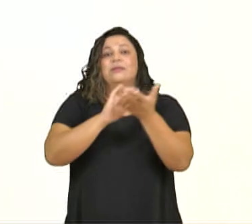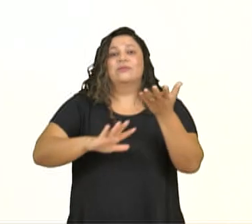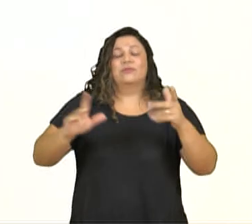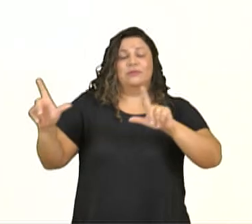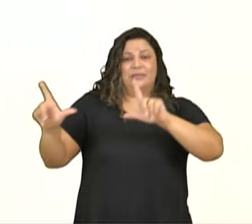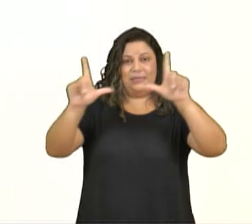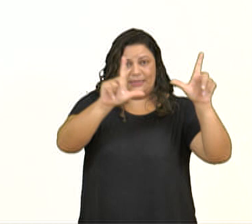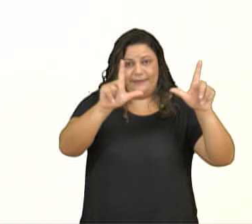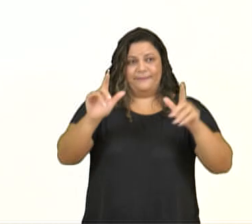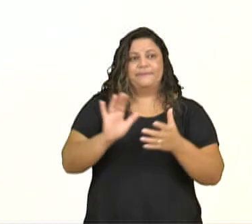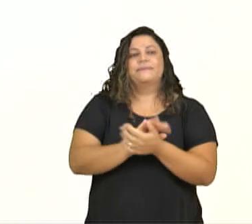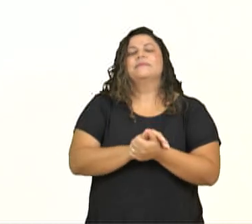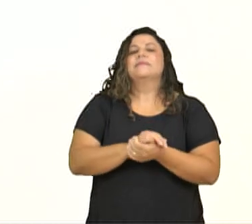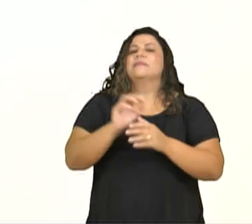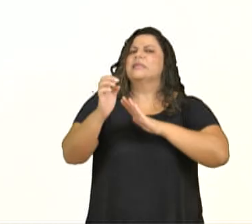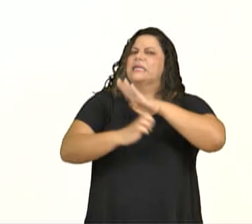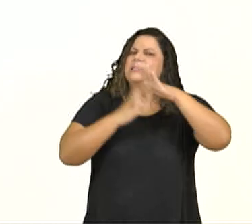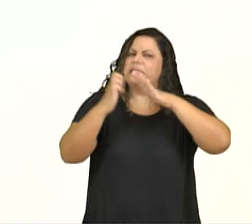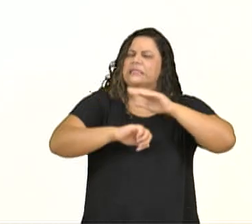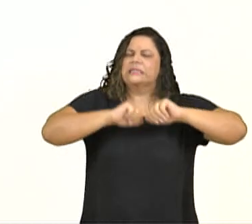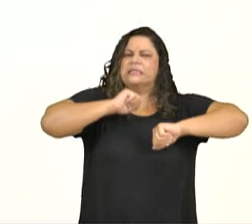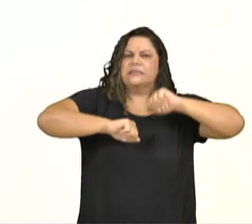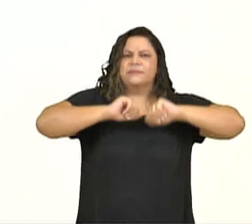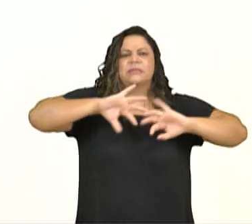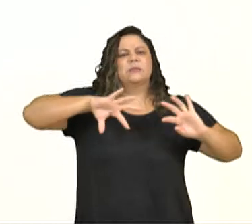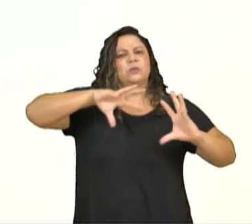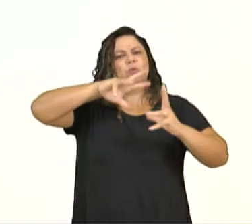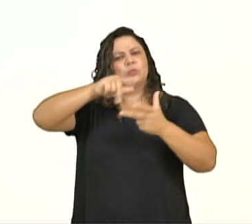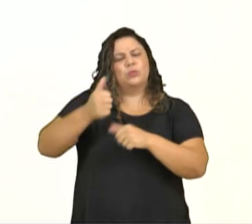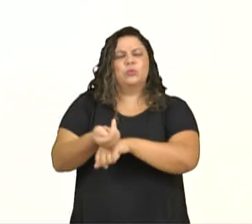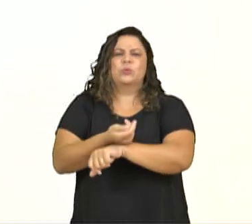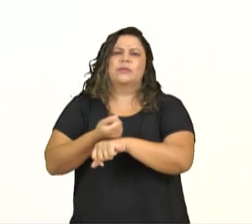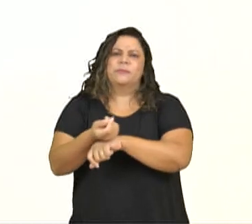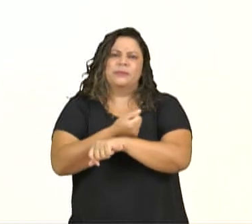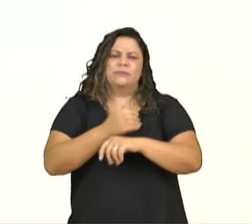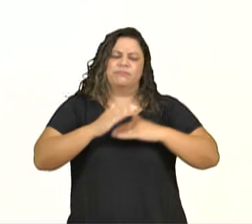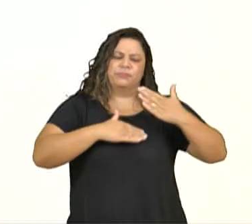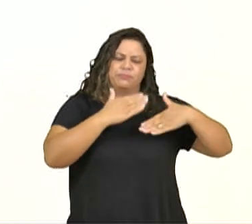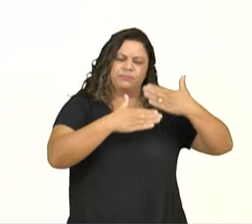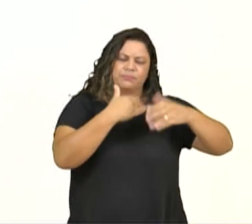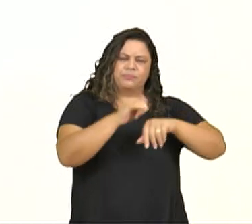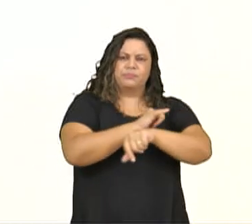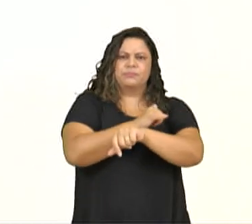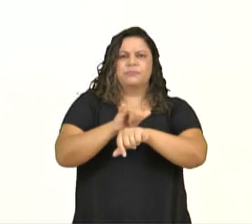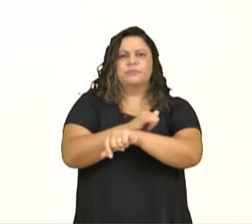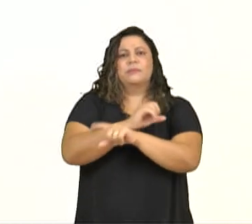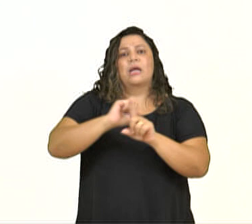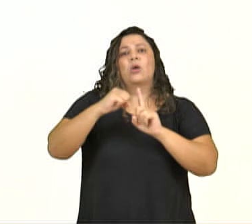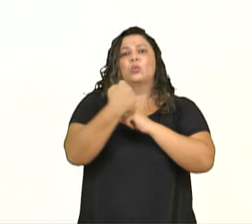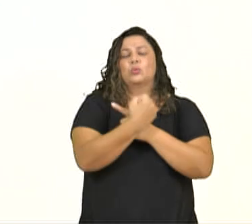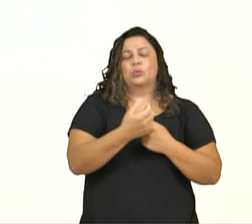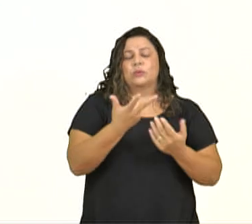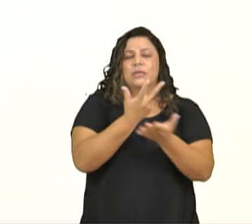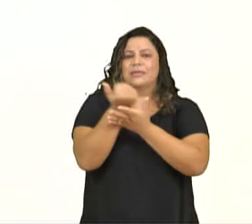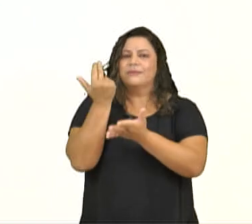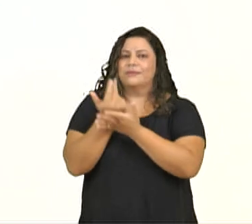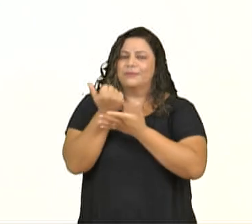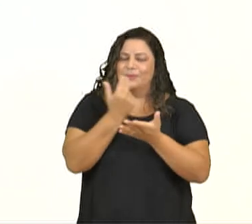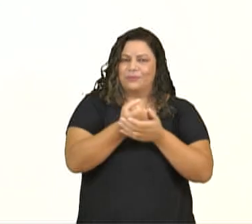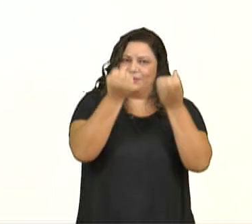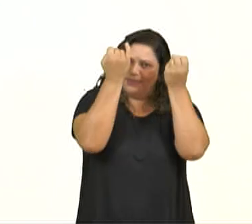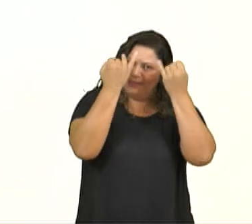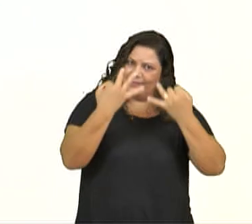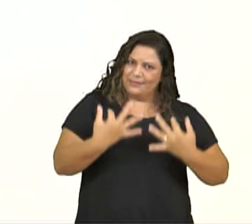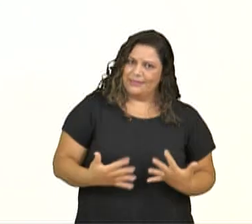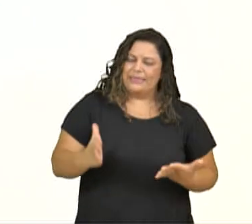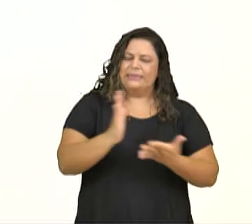As empresas no mundo capitalista passam a desenvolver estratégias que levam a sociedade ao consumo. Descreva